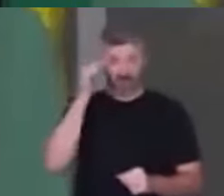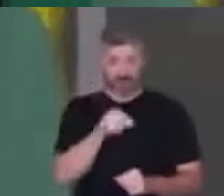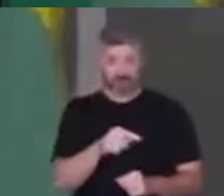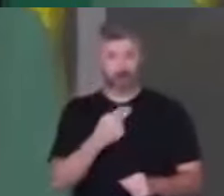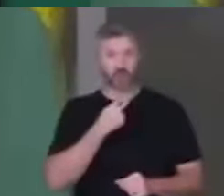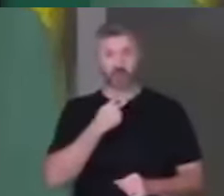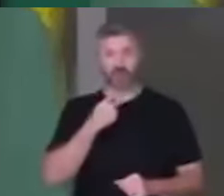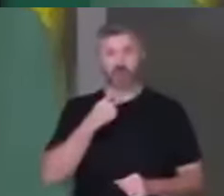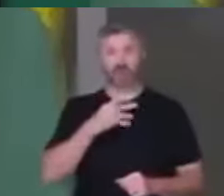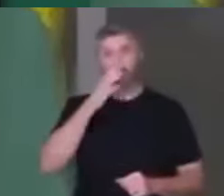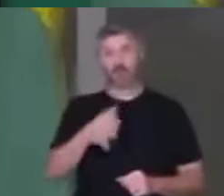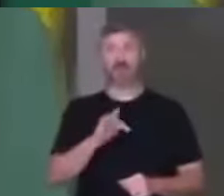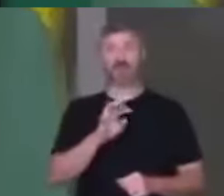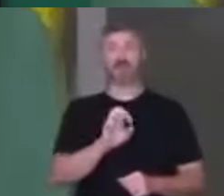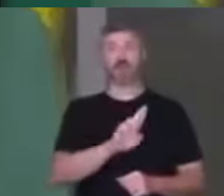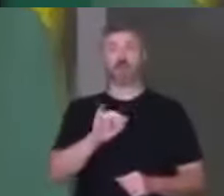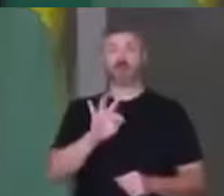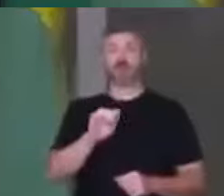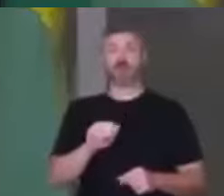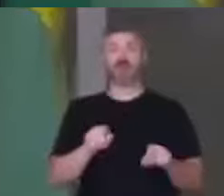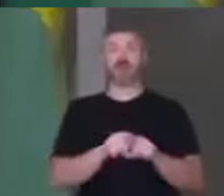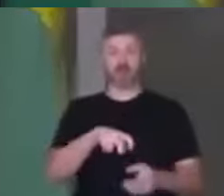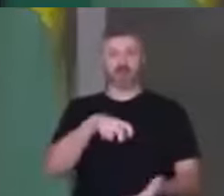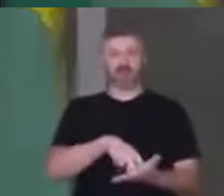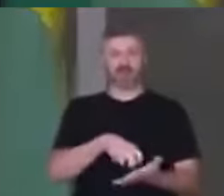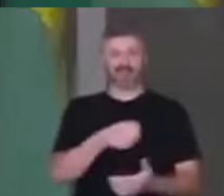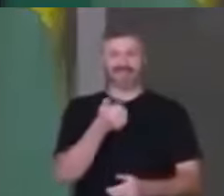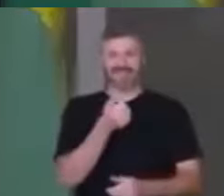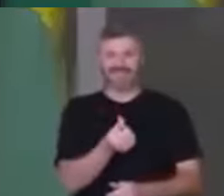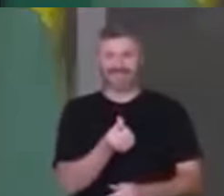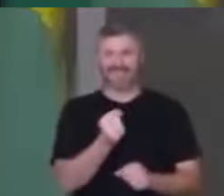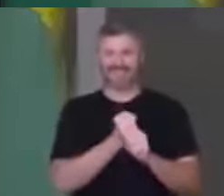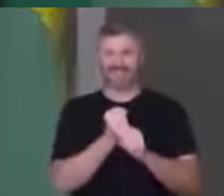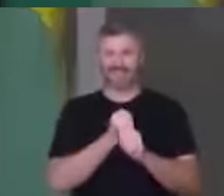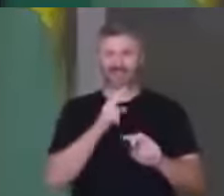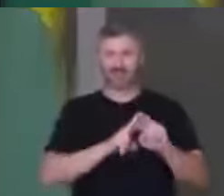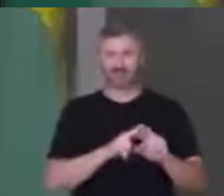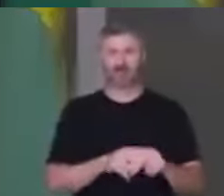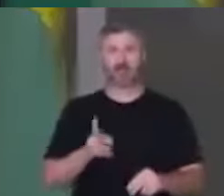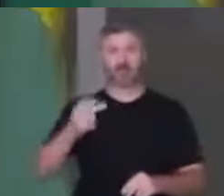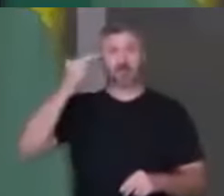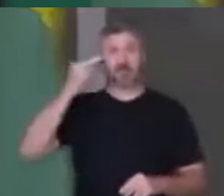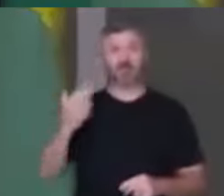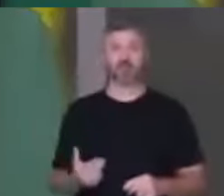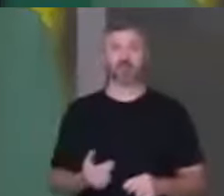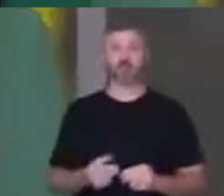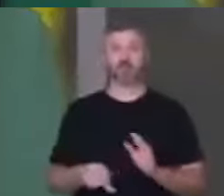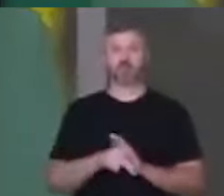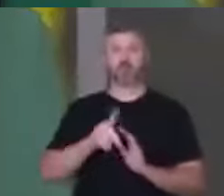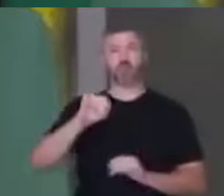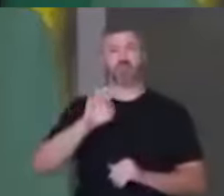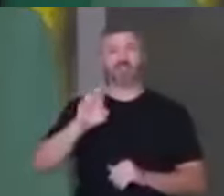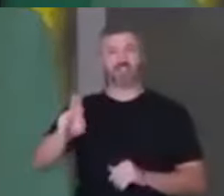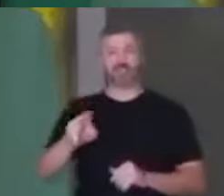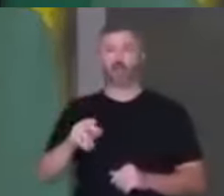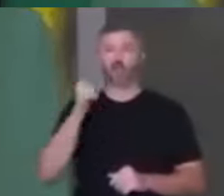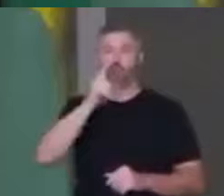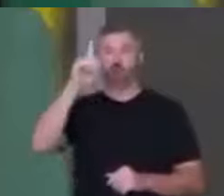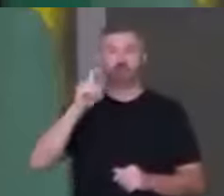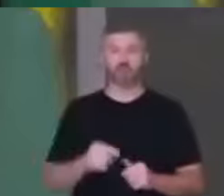podem ser chamadas de terroristas, inclusive tomar penas de 16 a 17 anos, coisa que nem mesmo o bandido do José Dirceu, por exemplo.